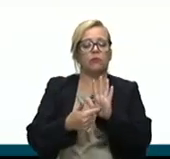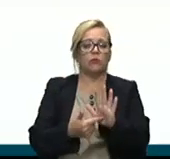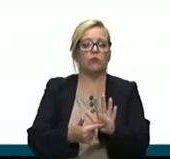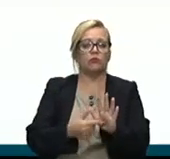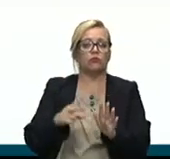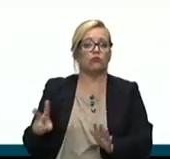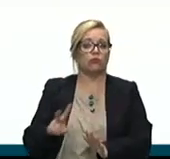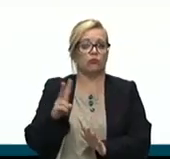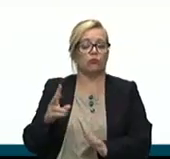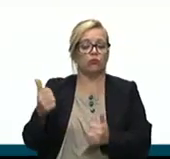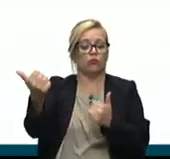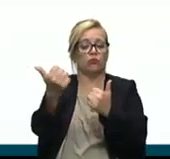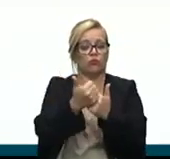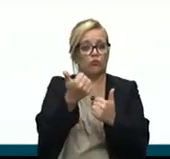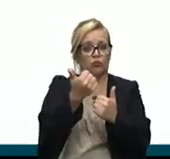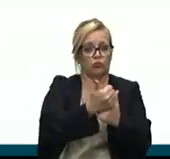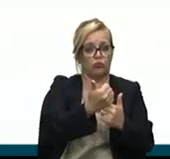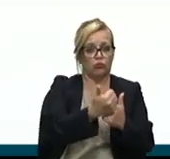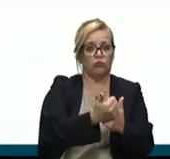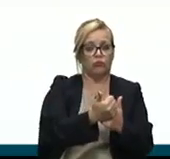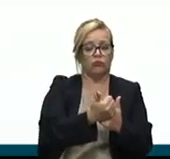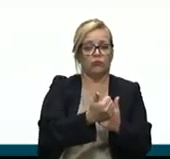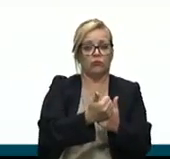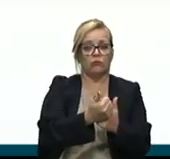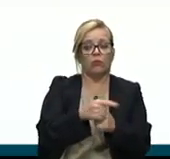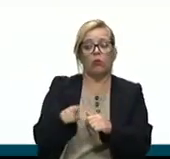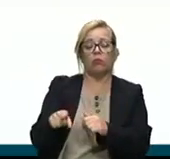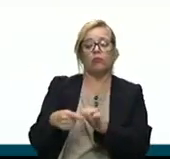78,75. Então, novamente, no lugar de SQ de xy,